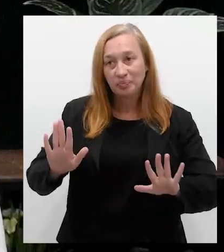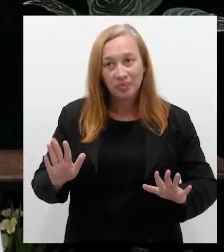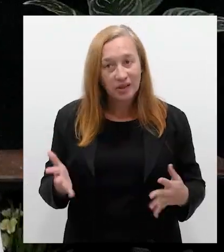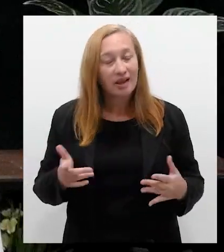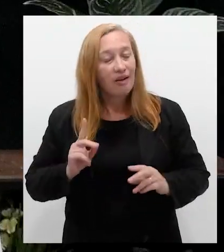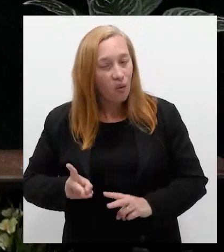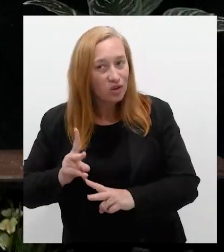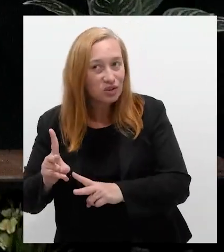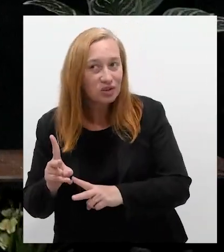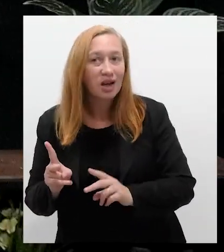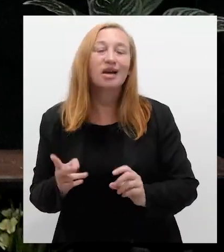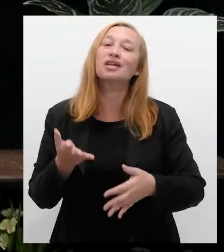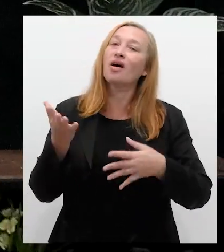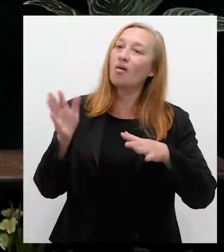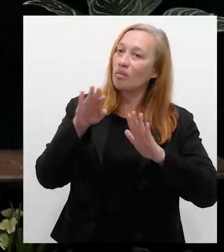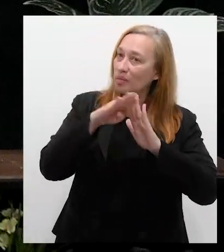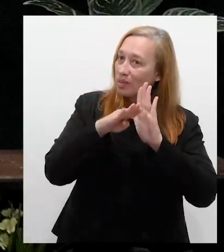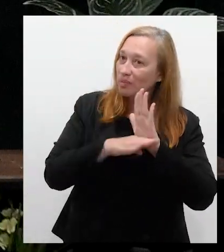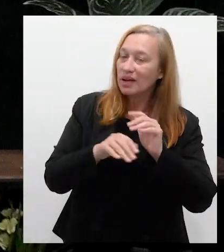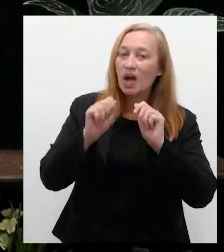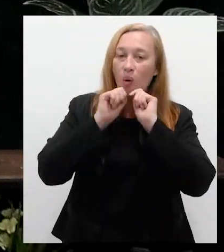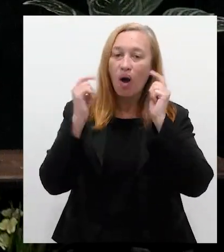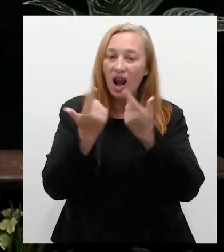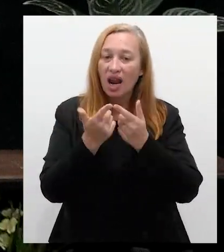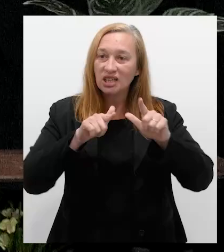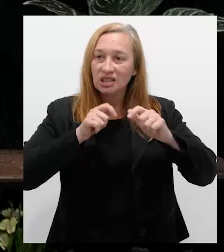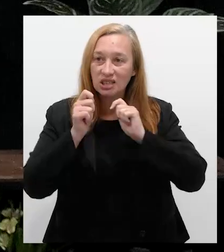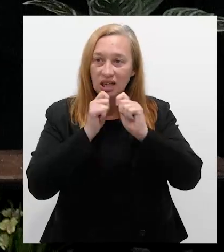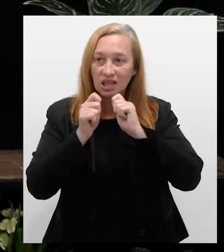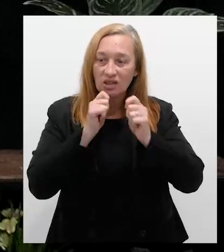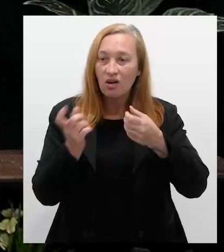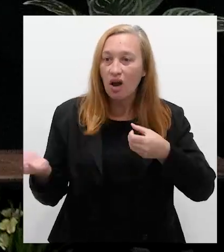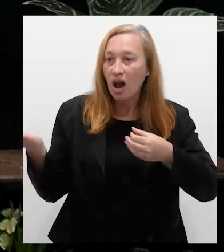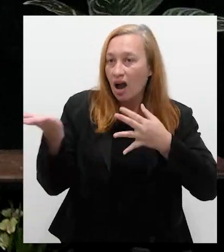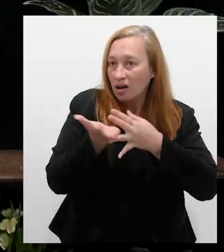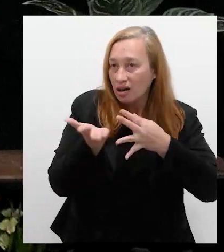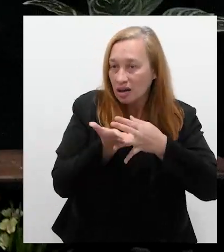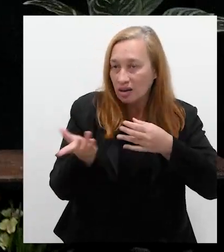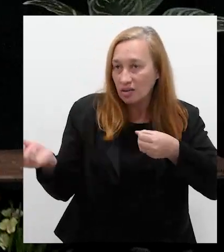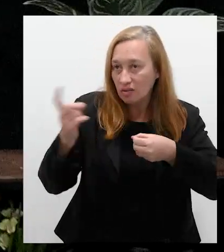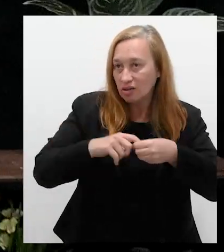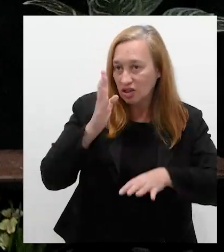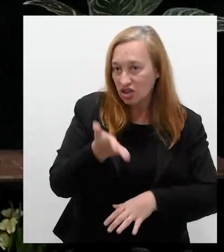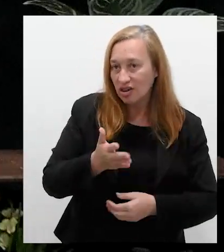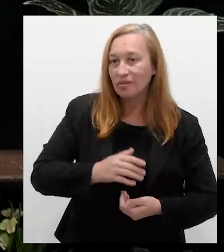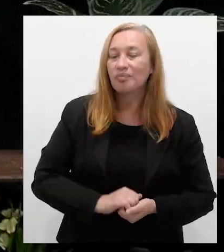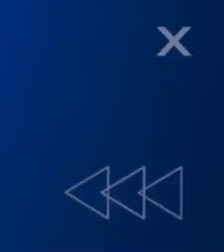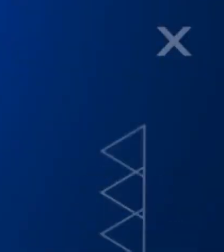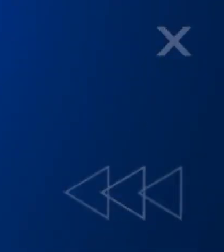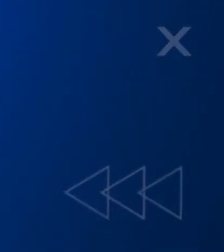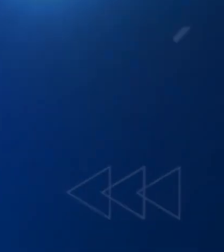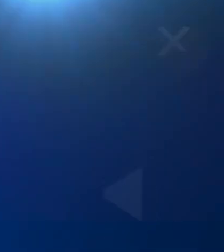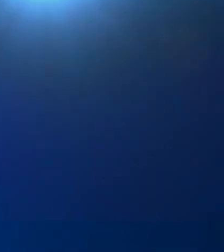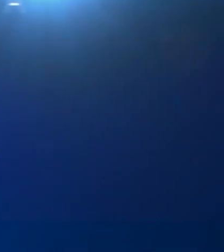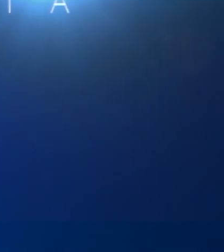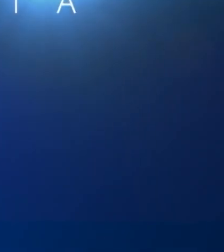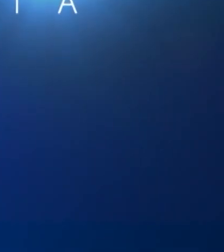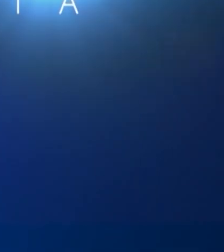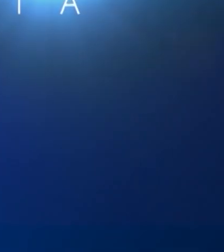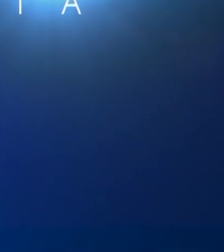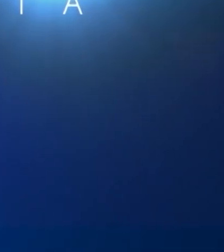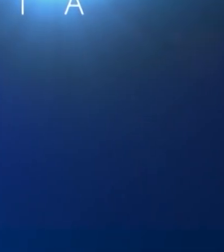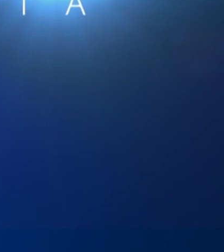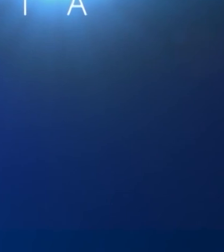vamos dar continuidade ao programa. O Alerj Entrevista vai fazer um rápido intervalo. A gente volta já já.